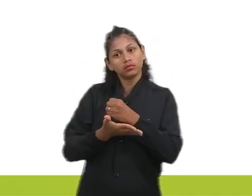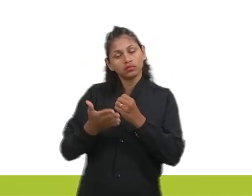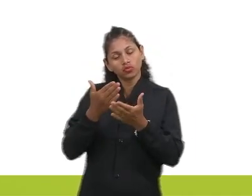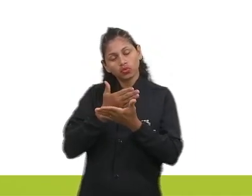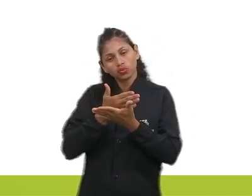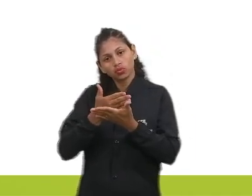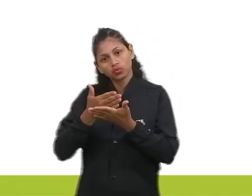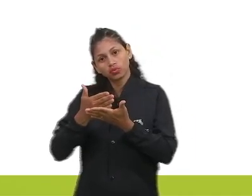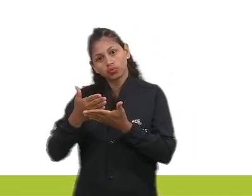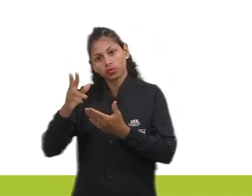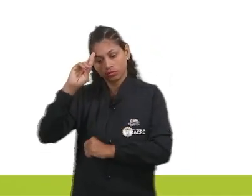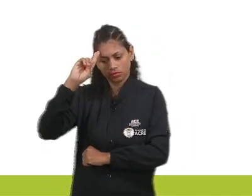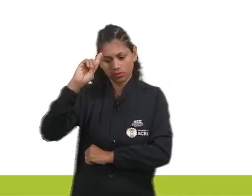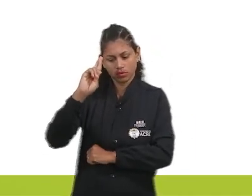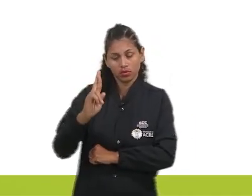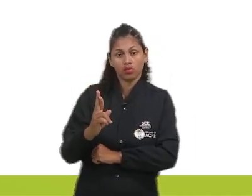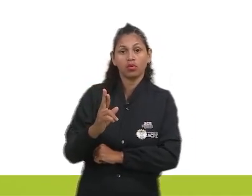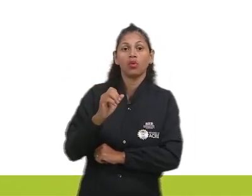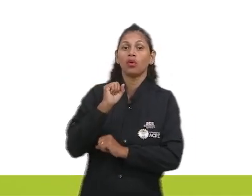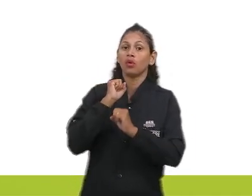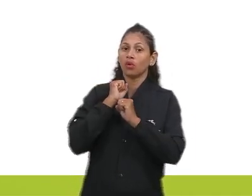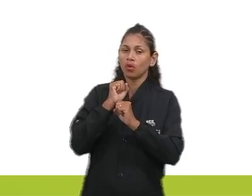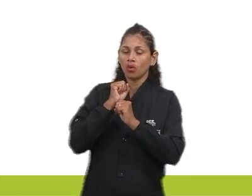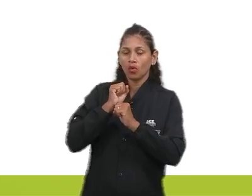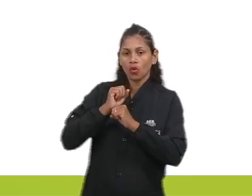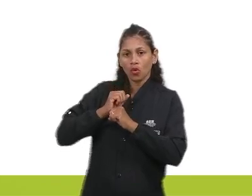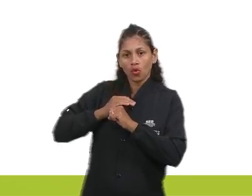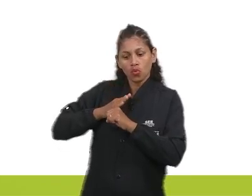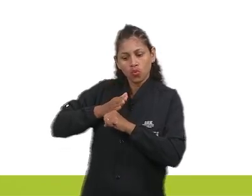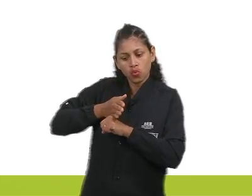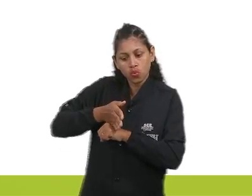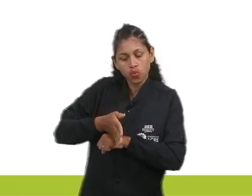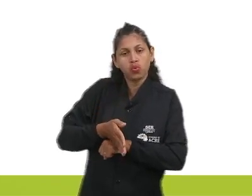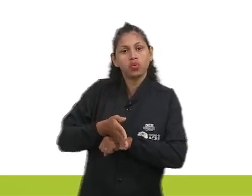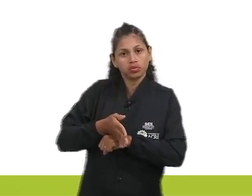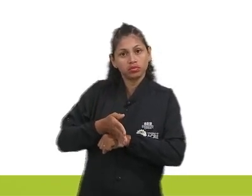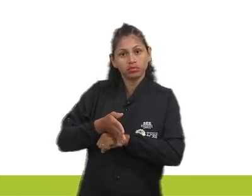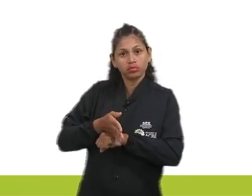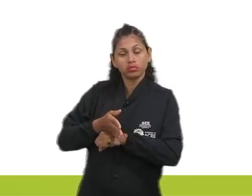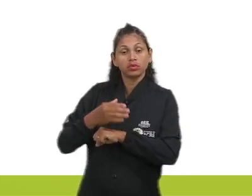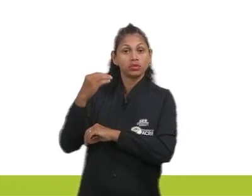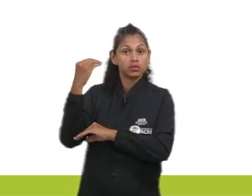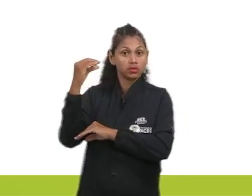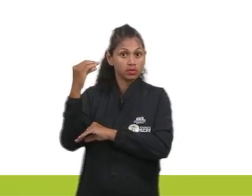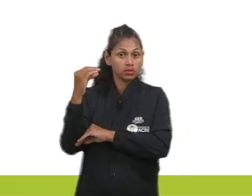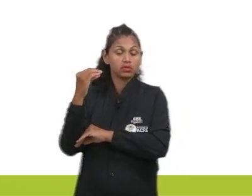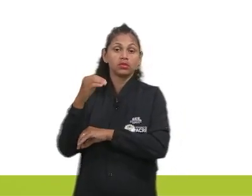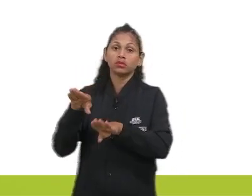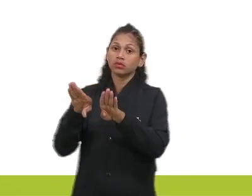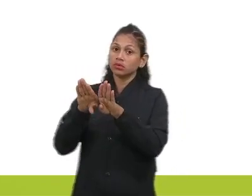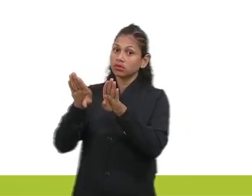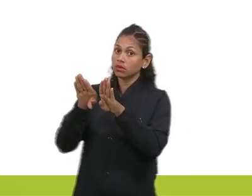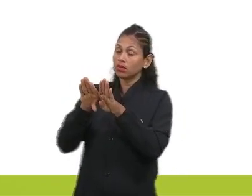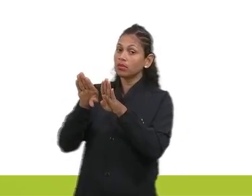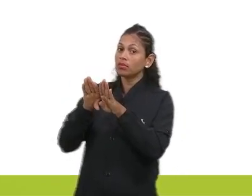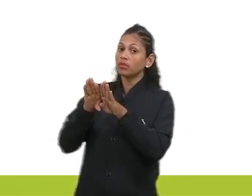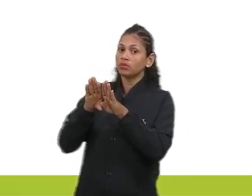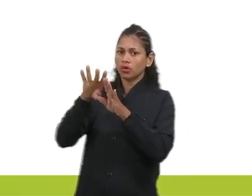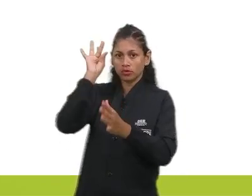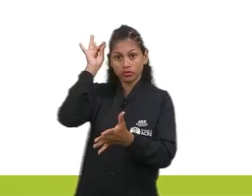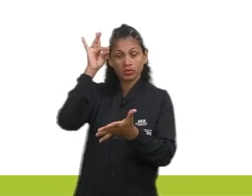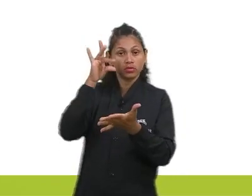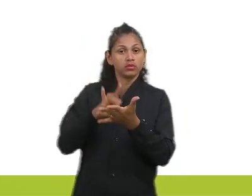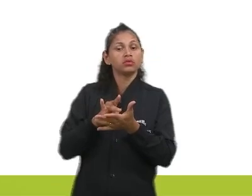a razão pode penetrar científica e filosoficamente o real, possibilitando aos